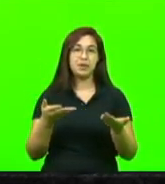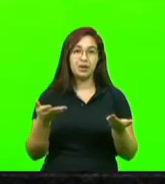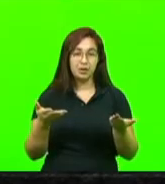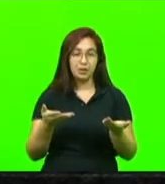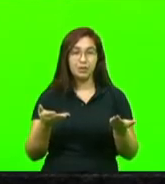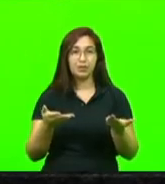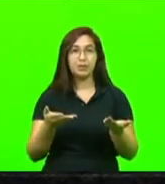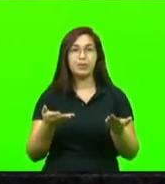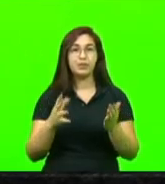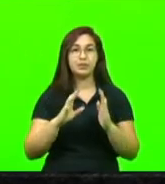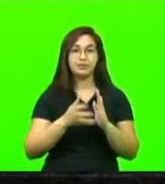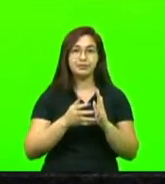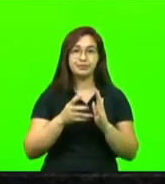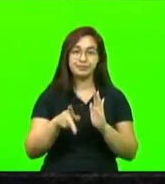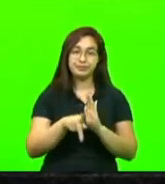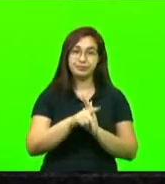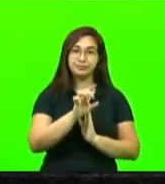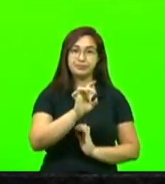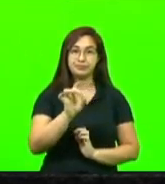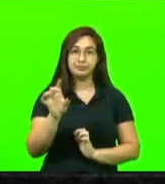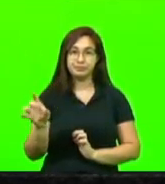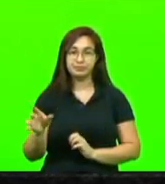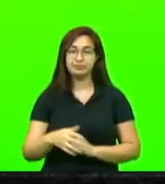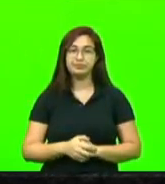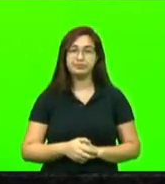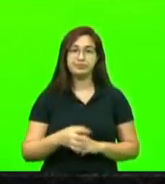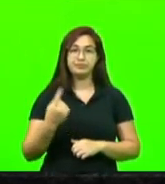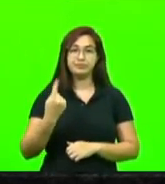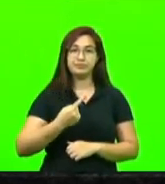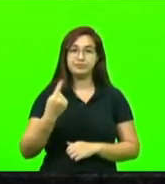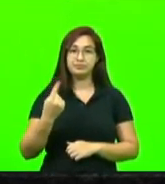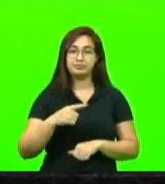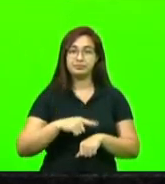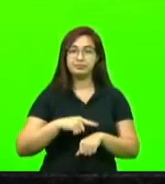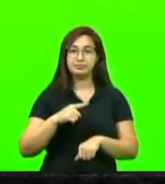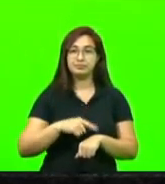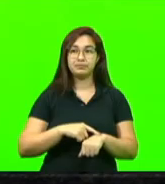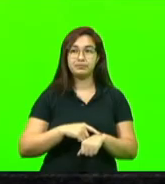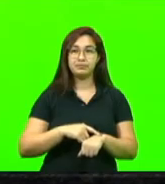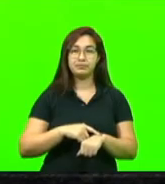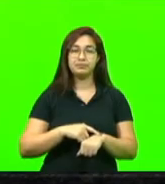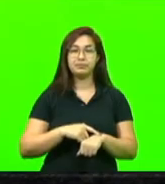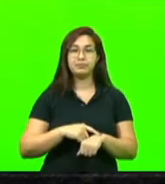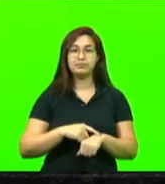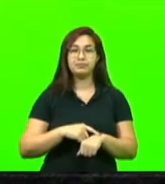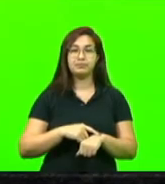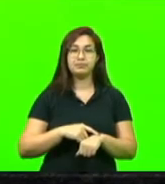destinado aos partidos políticos. Primeiro horário pertence ao bloco